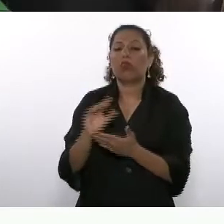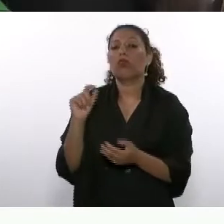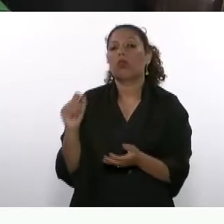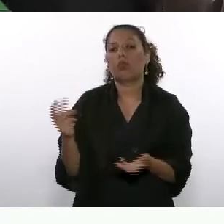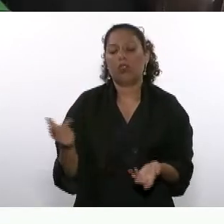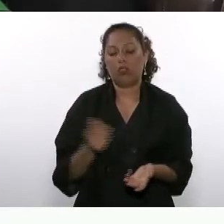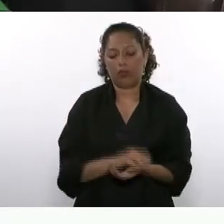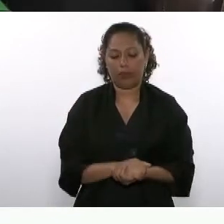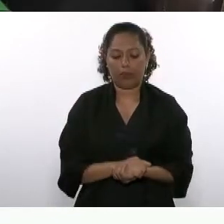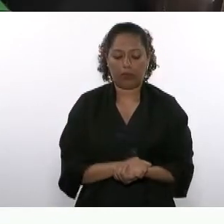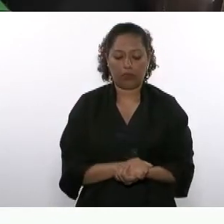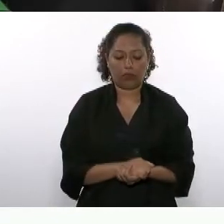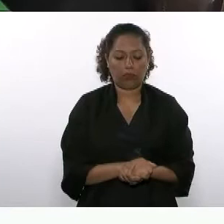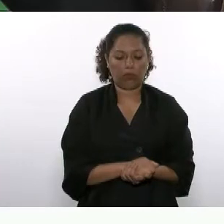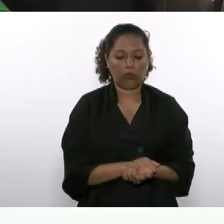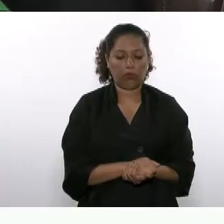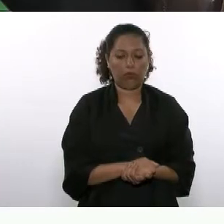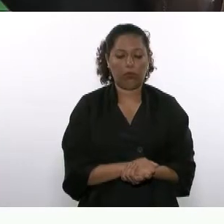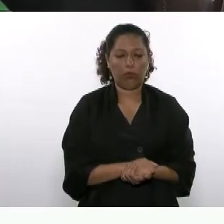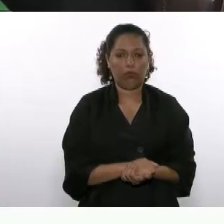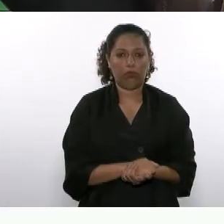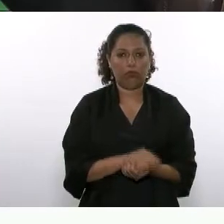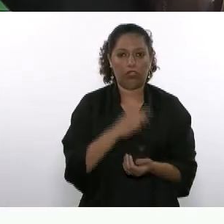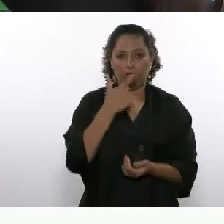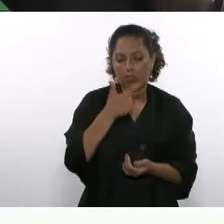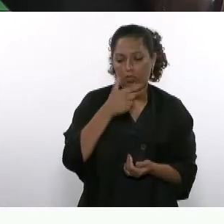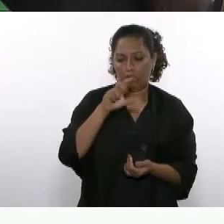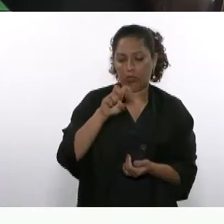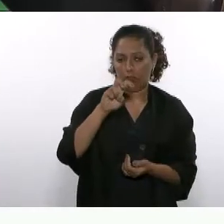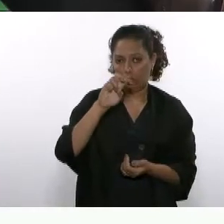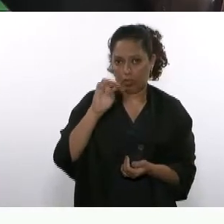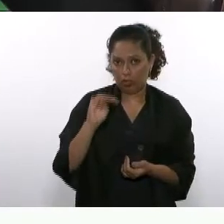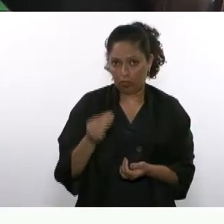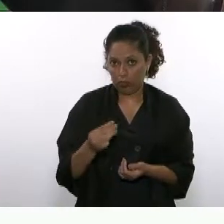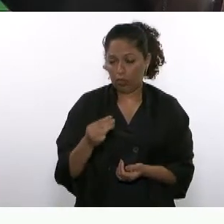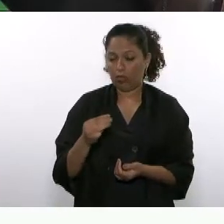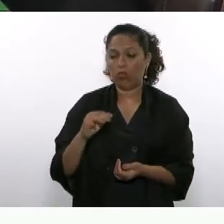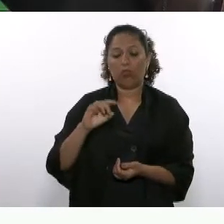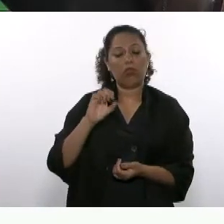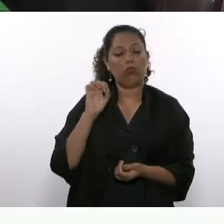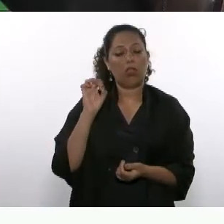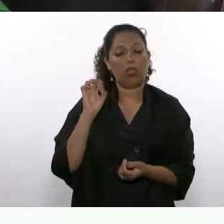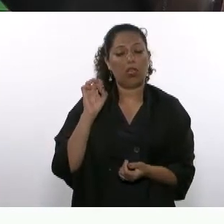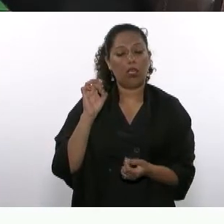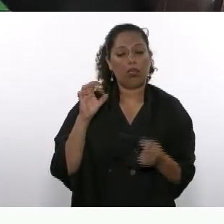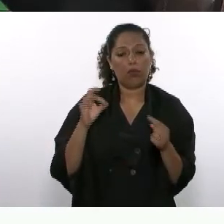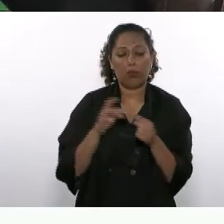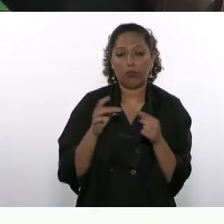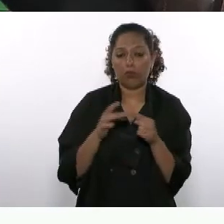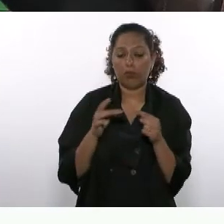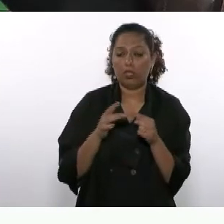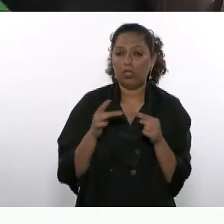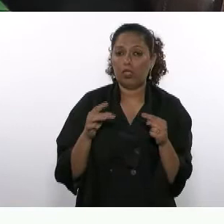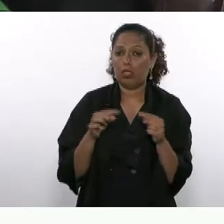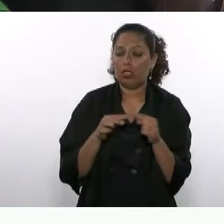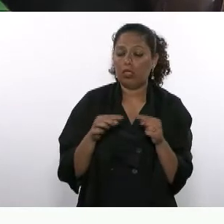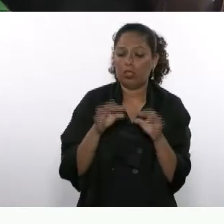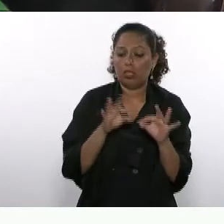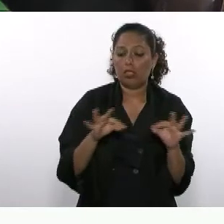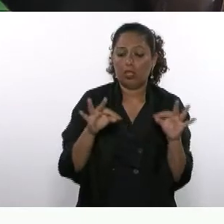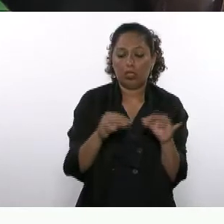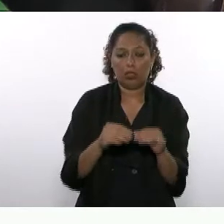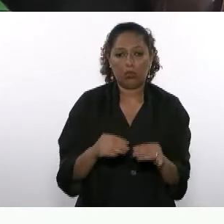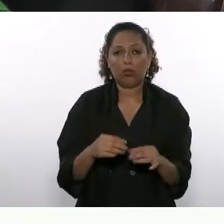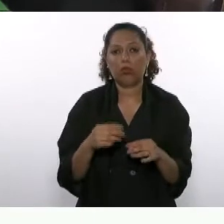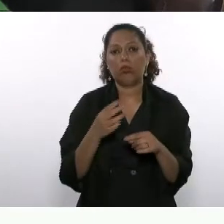verdade, os 25 milhões, como a Mariela falou, eles não dizem respeito só à participação em feiras. eles dizem de respeito à